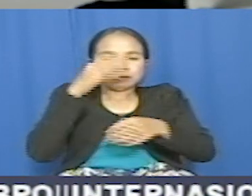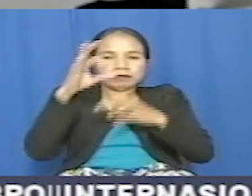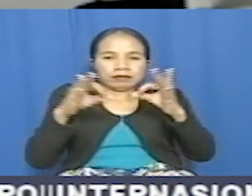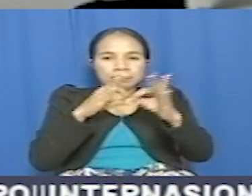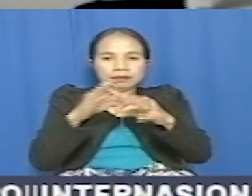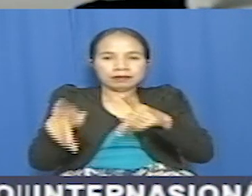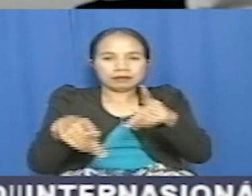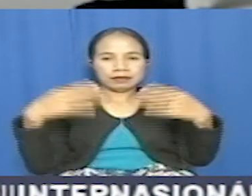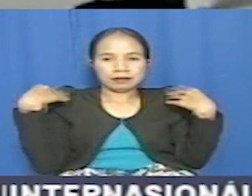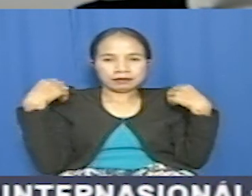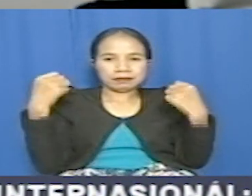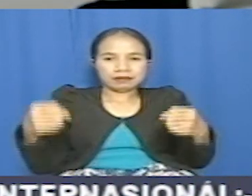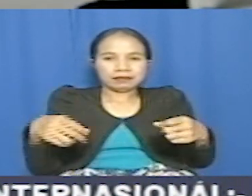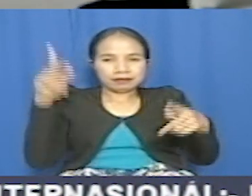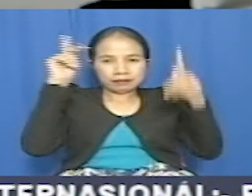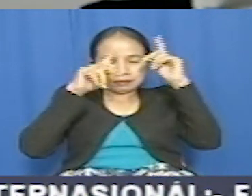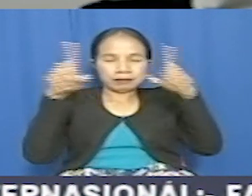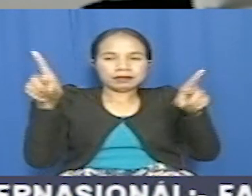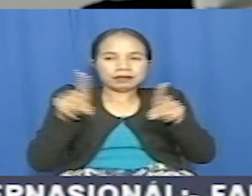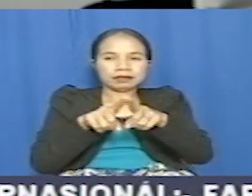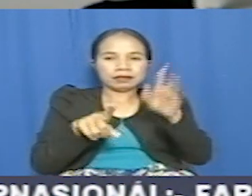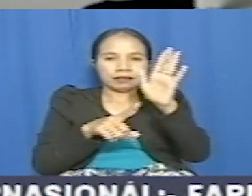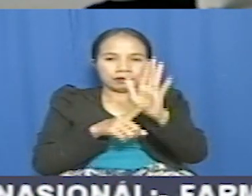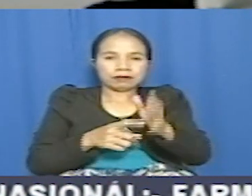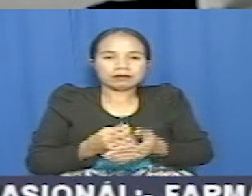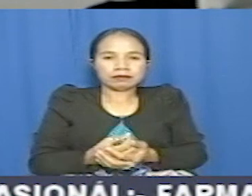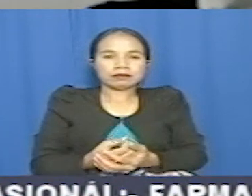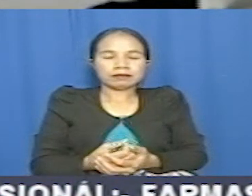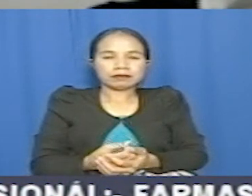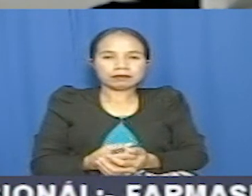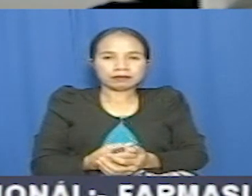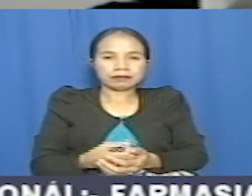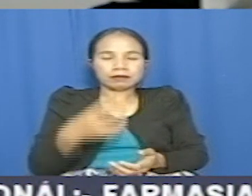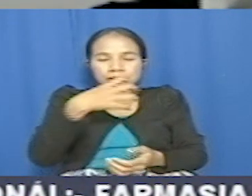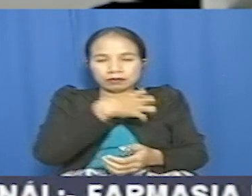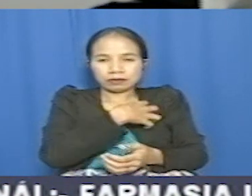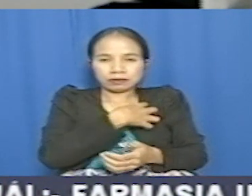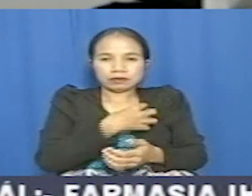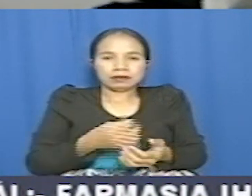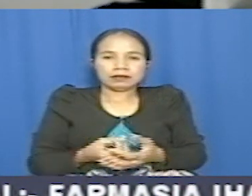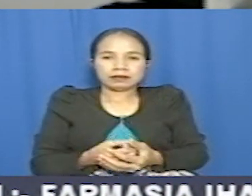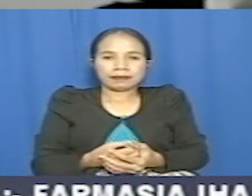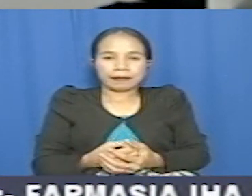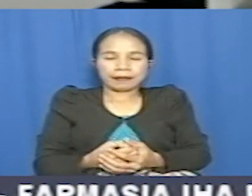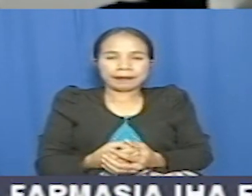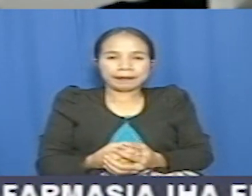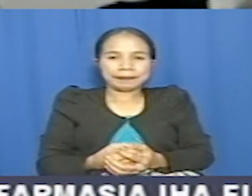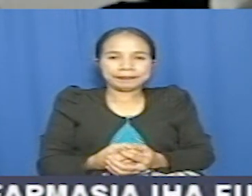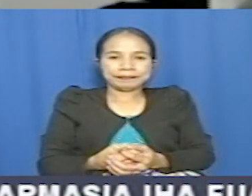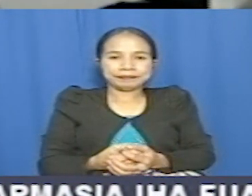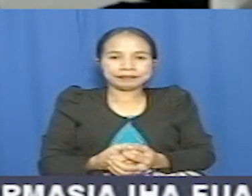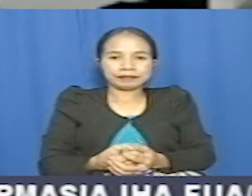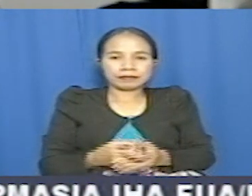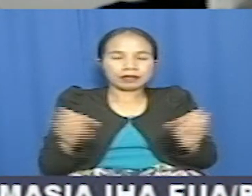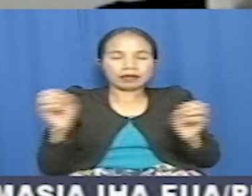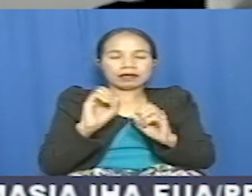brani e situação será nessa né a tama queixa mais comando, mas a comunidade será cada vez lá